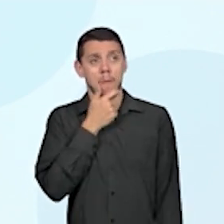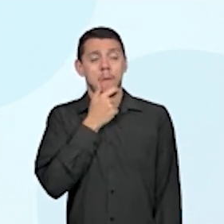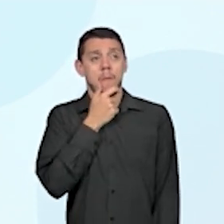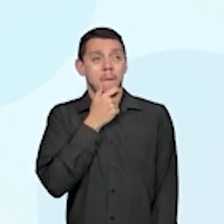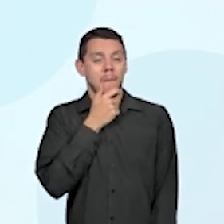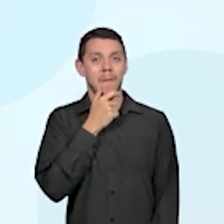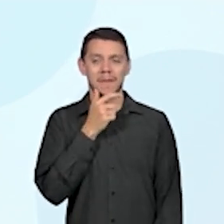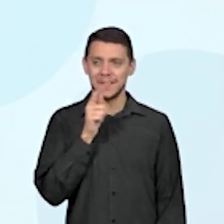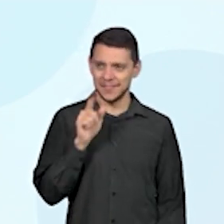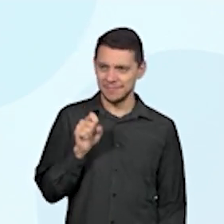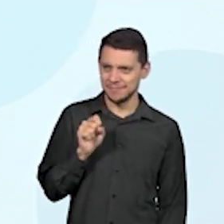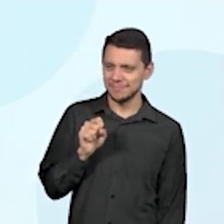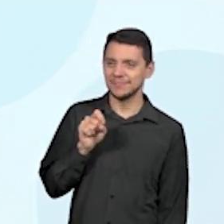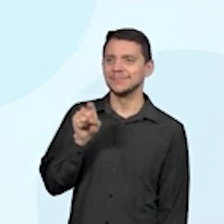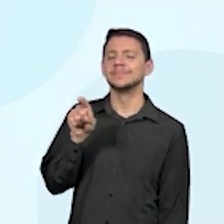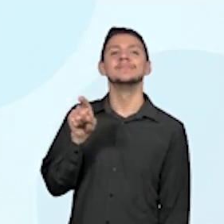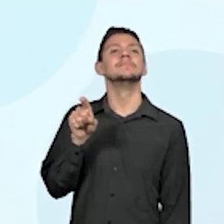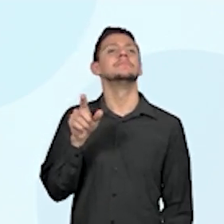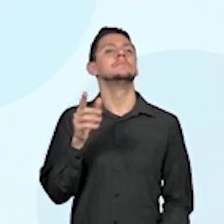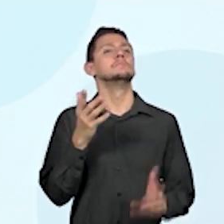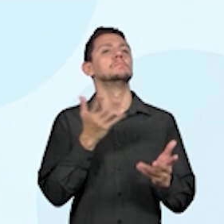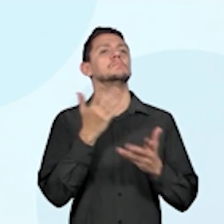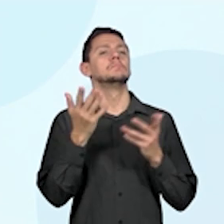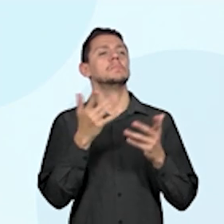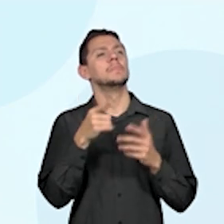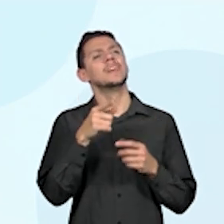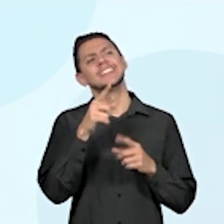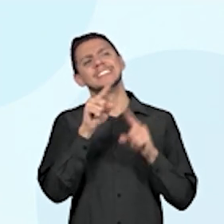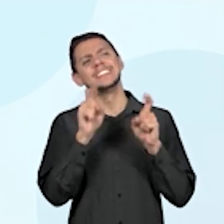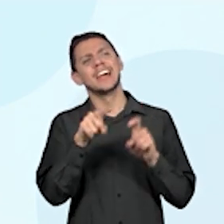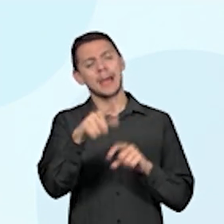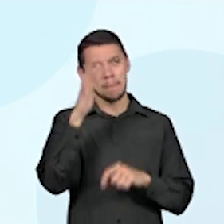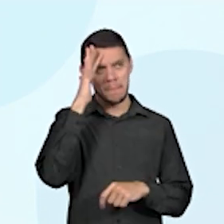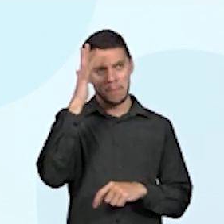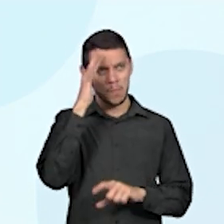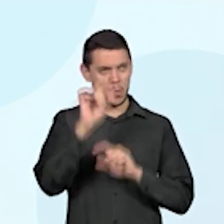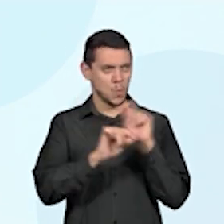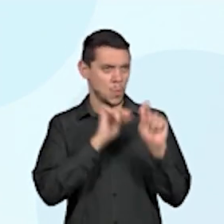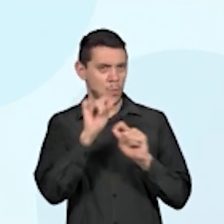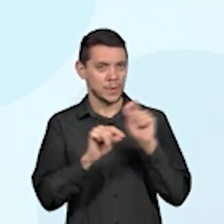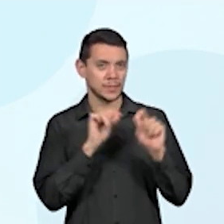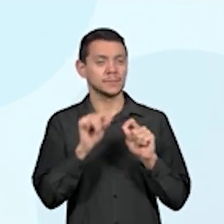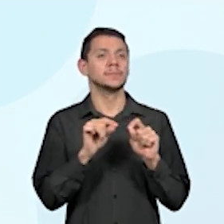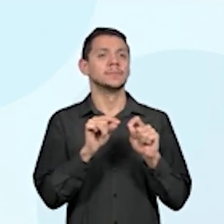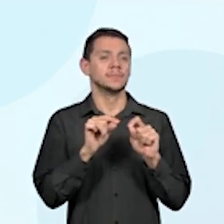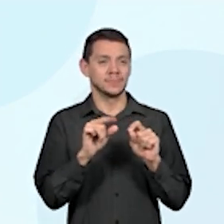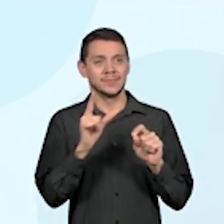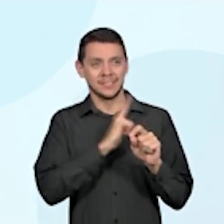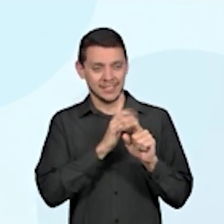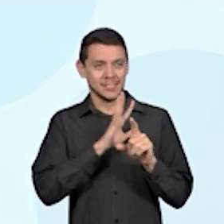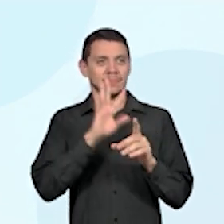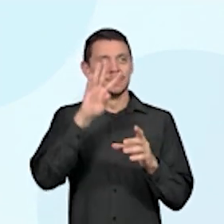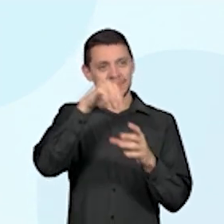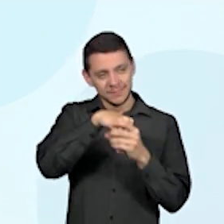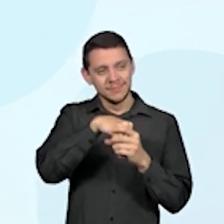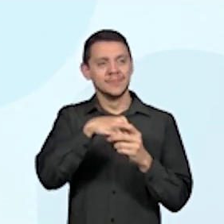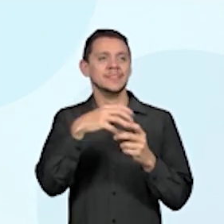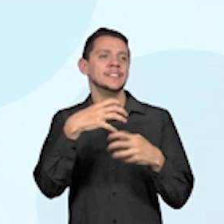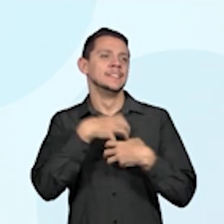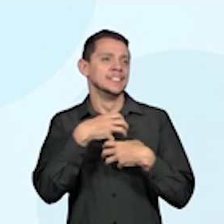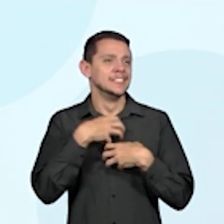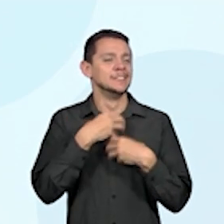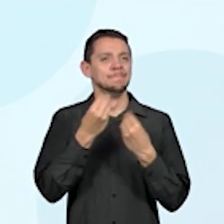Tá. E o que ele deve ter pensado? Eu posso... Ele teve um sentimento, uma sensação. Posso colocar um